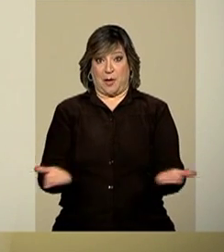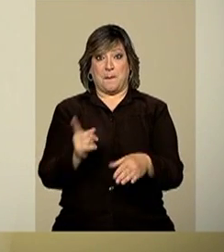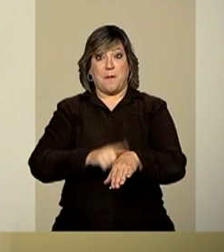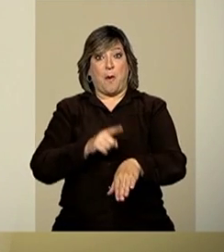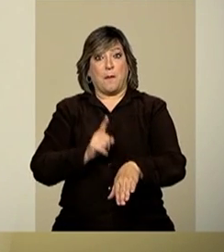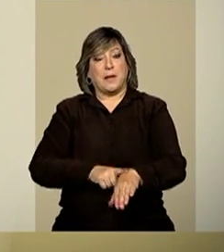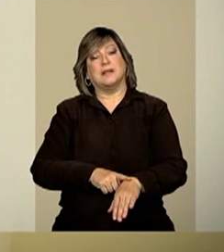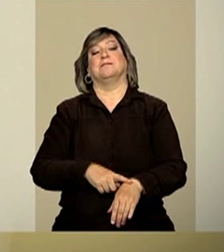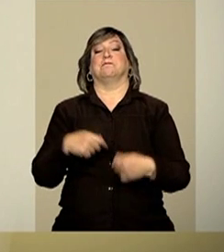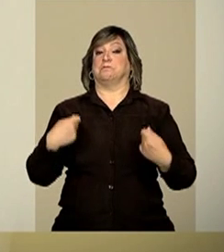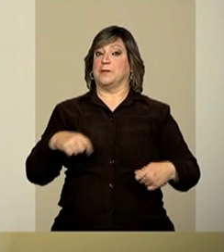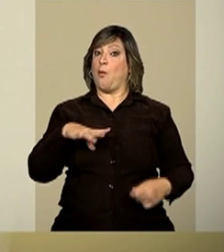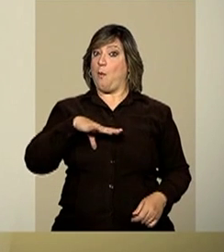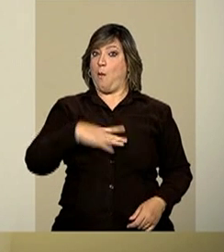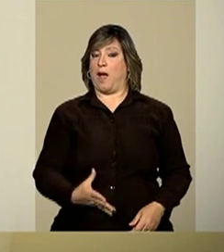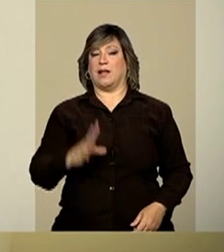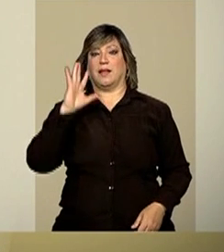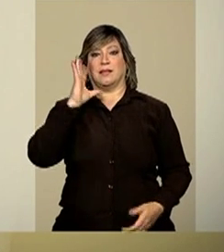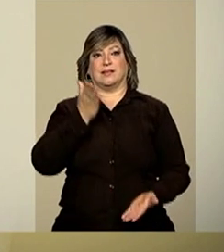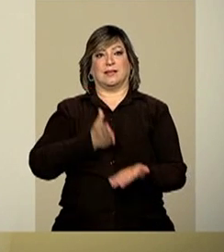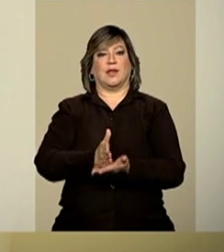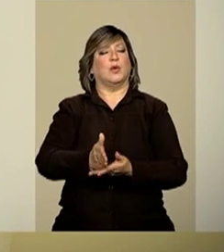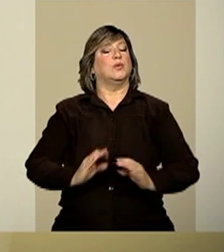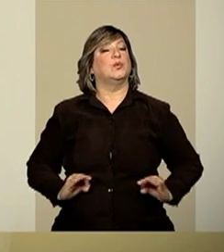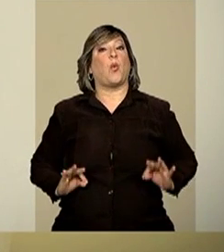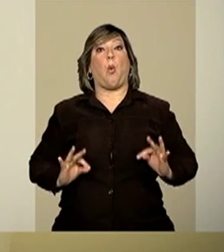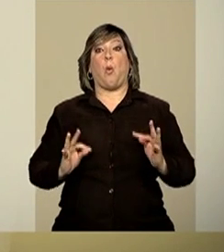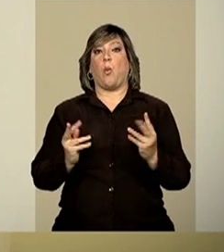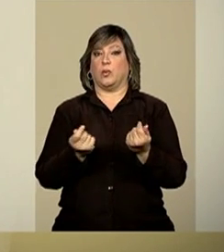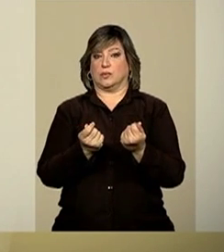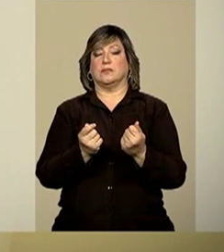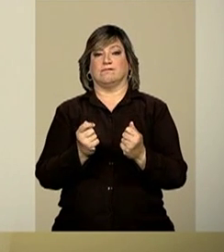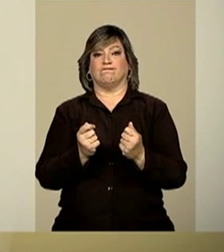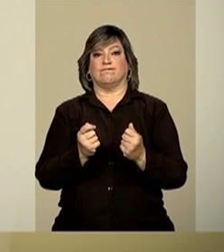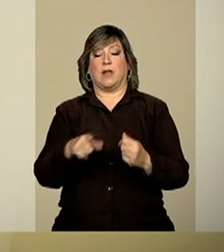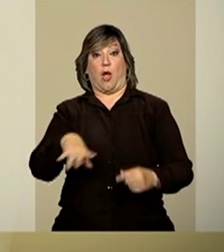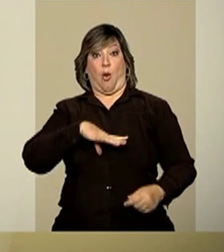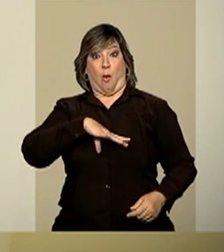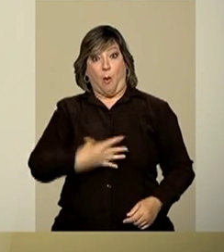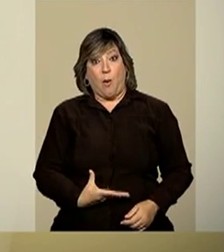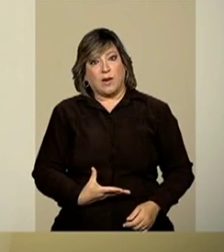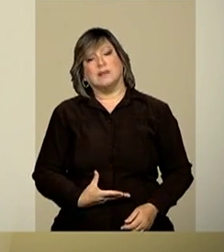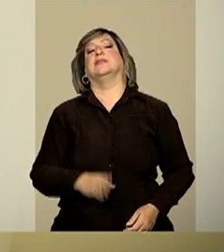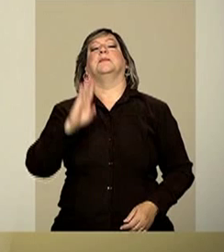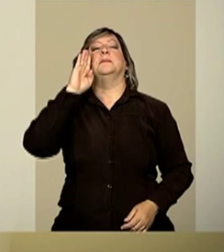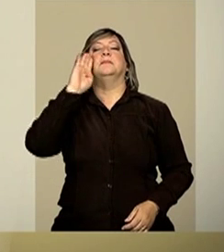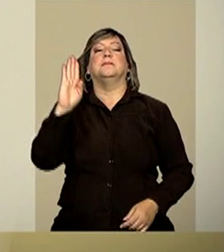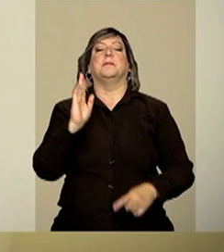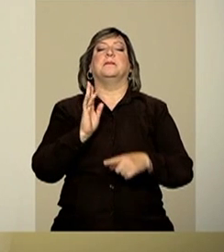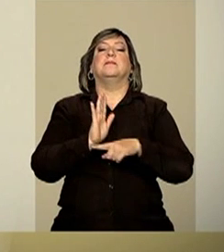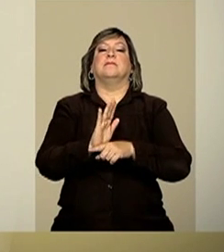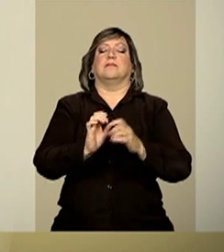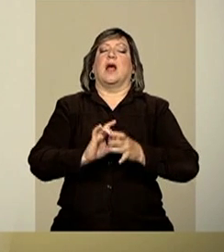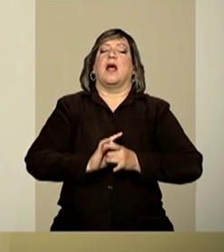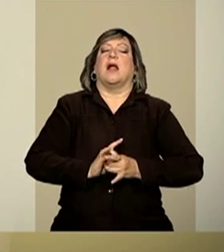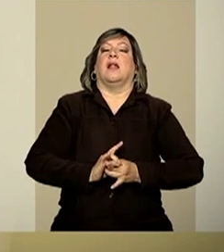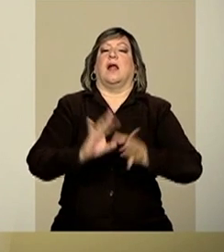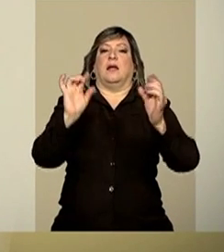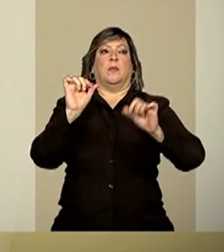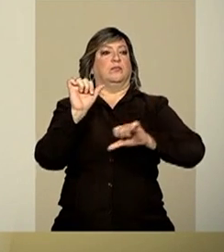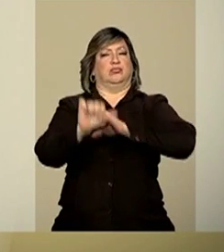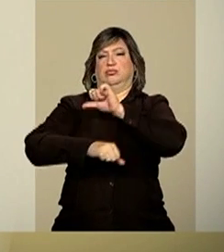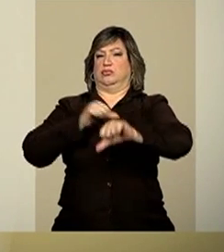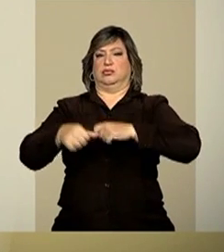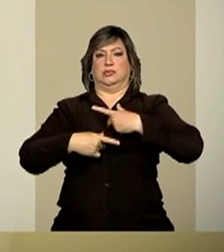exige coragem e decisão em todos os sentidos. A coragem é irmã da liberdade, mãe de todas as